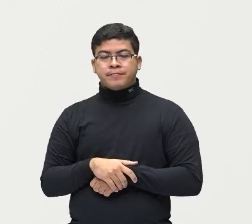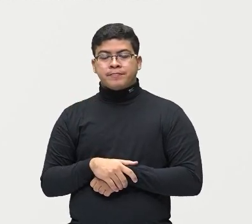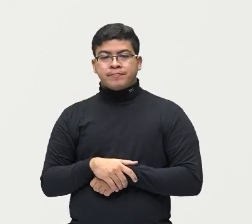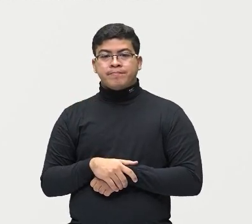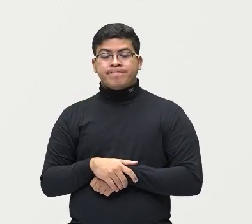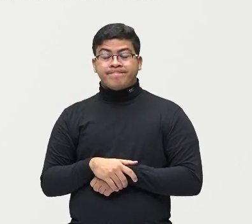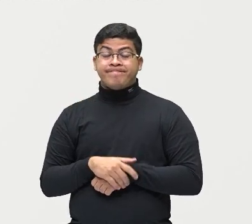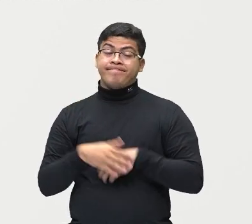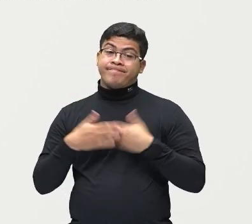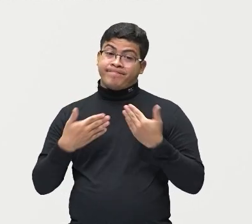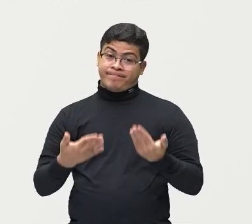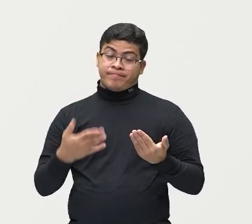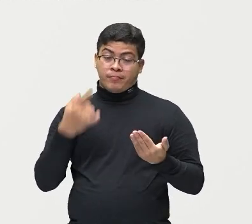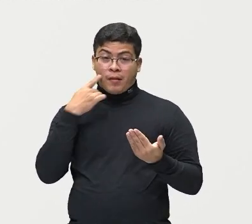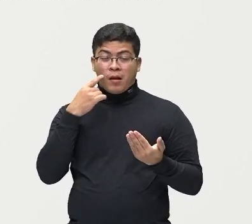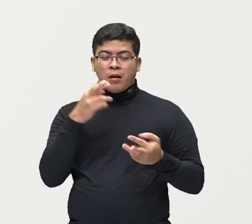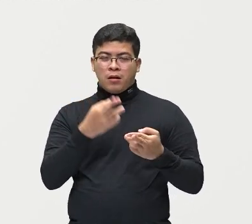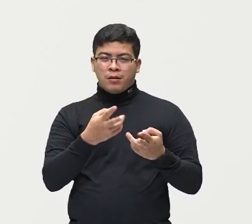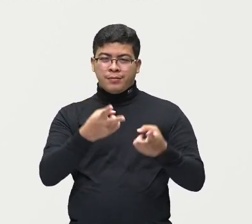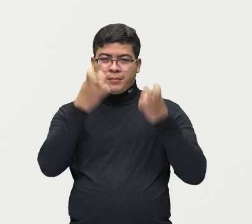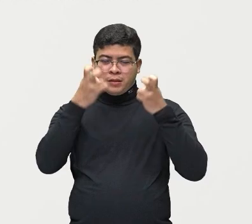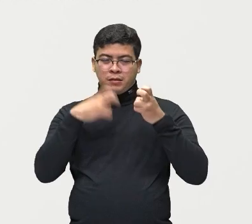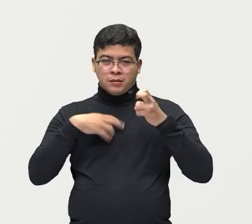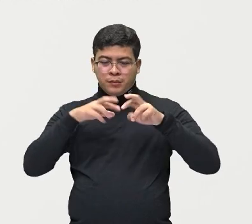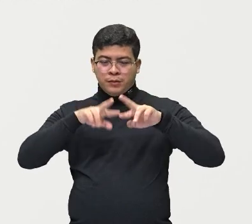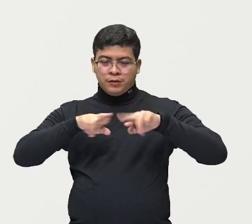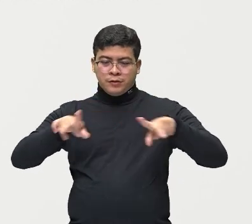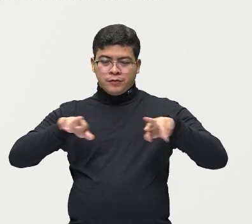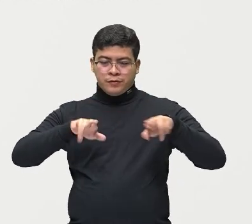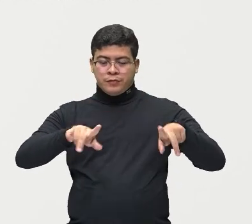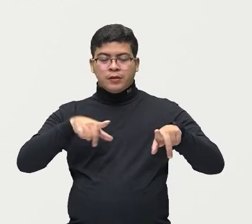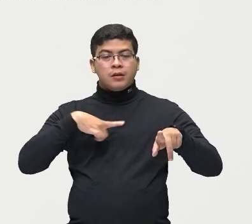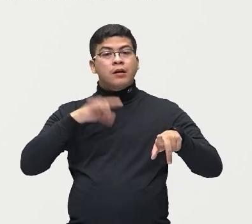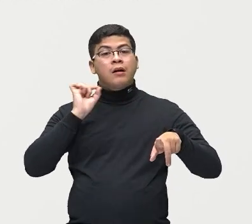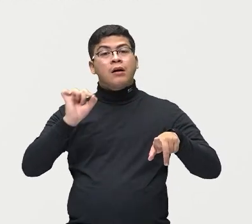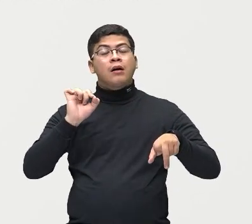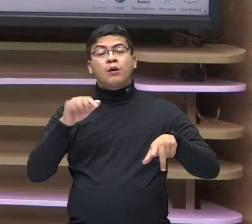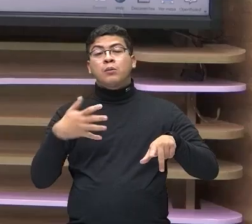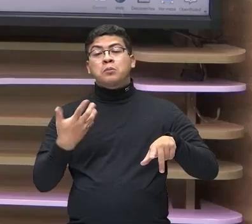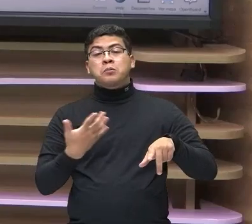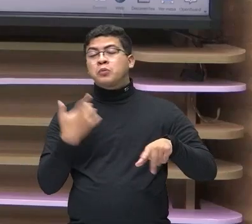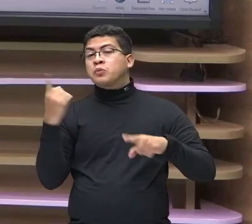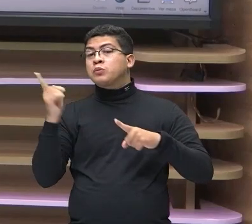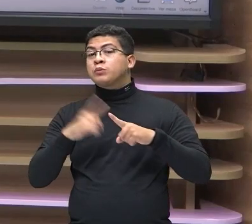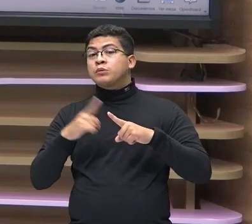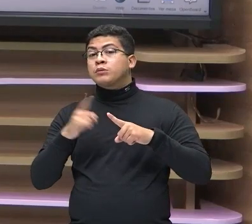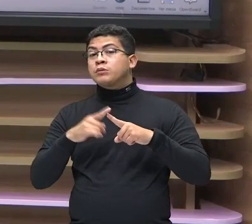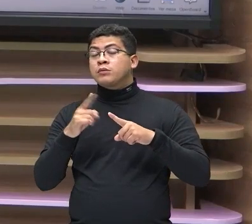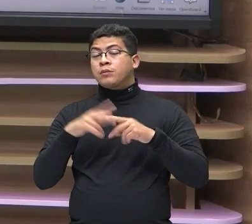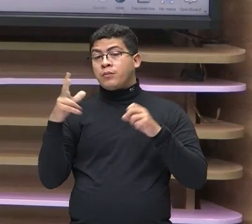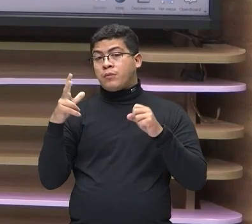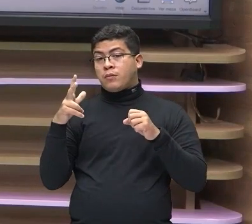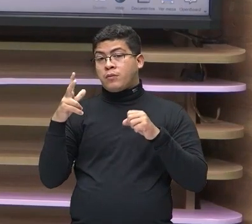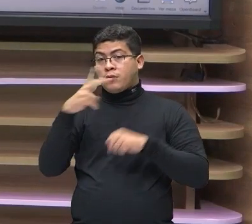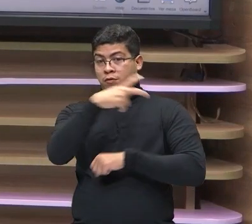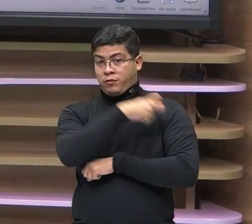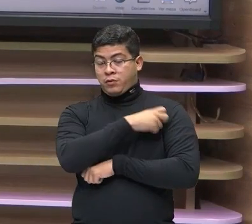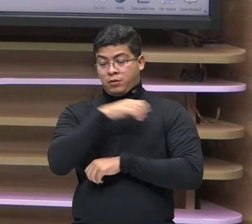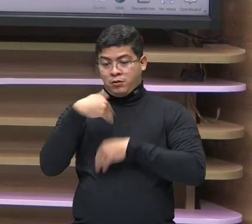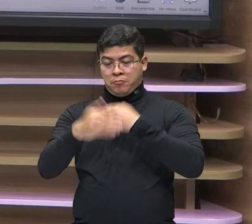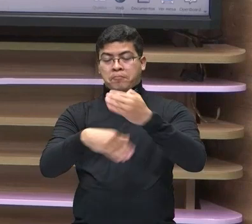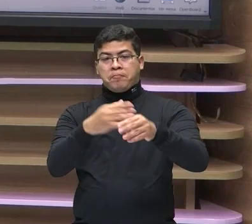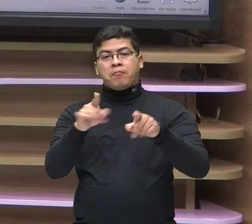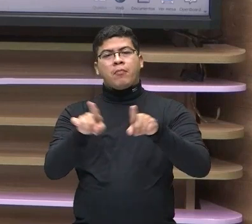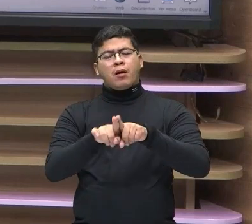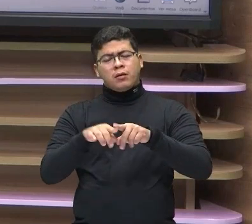Então, a gente observa aí a diferenciação dos tipos de vacinas que existem e com o avanço da tecnologia também. Né?